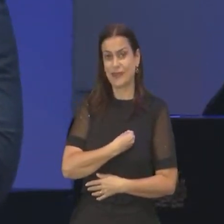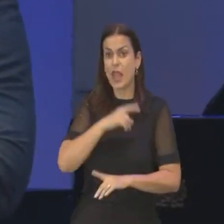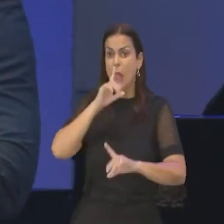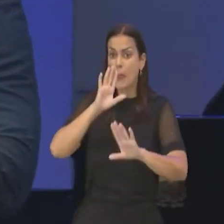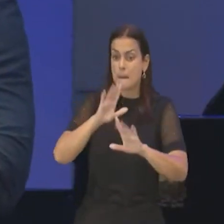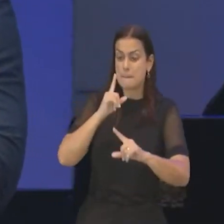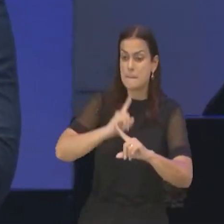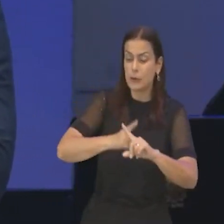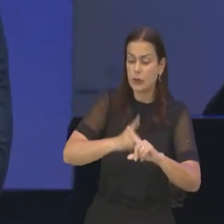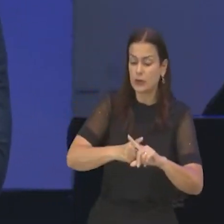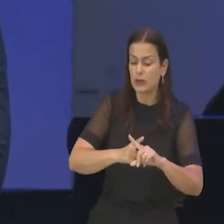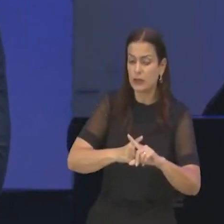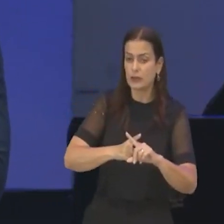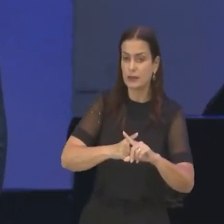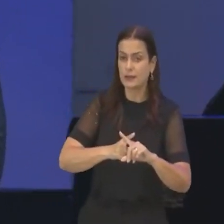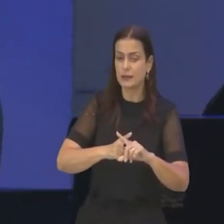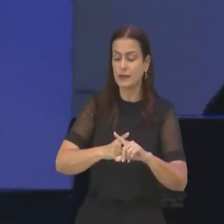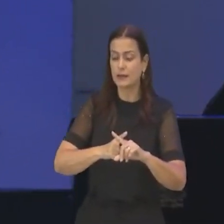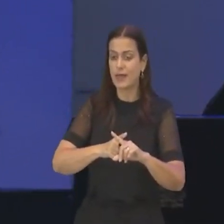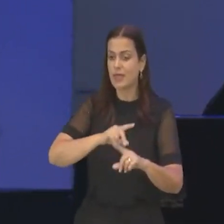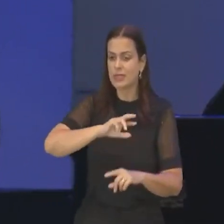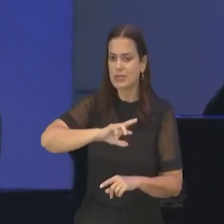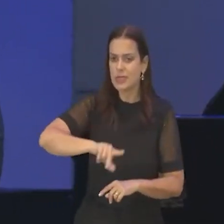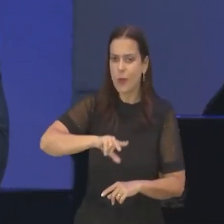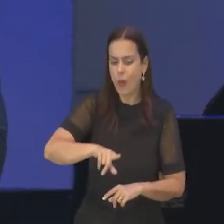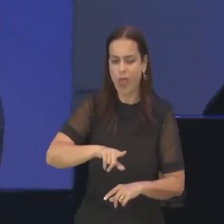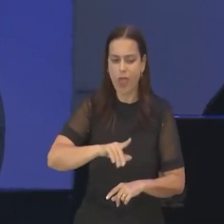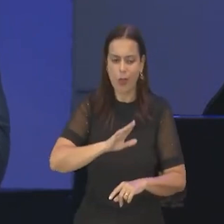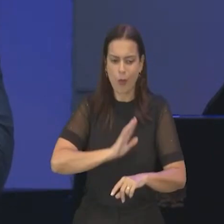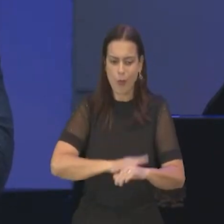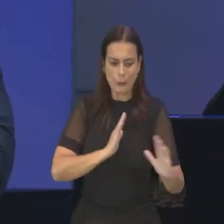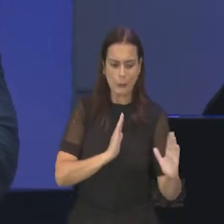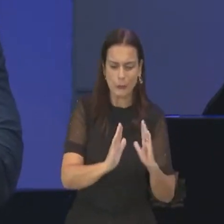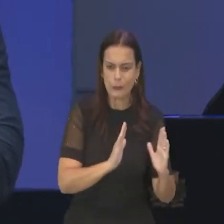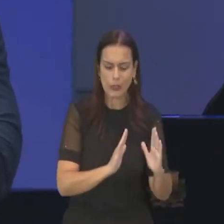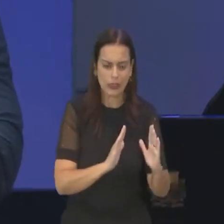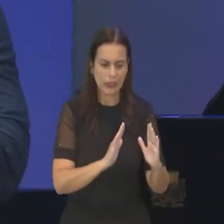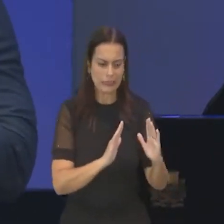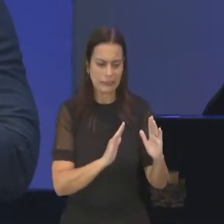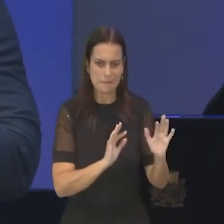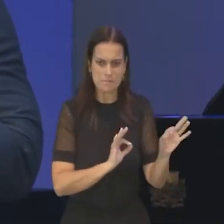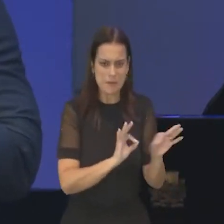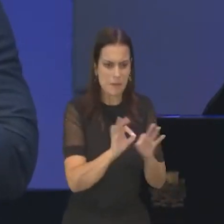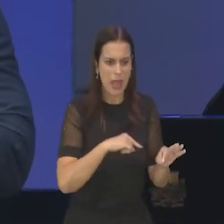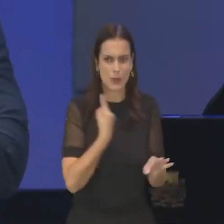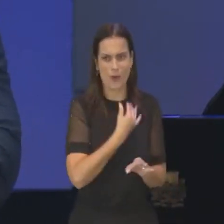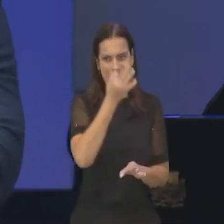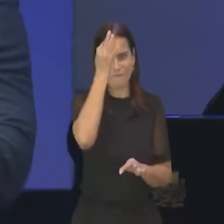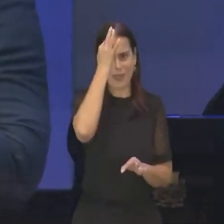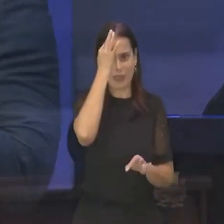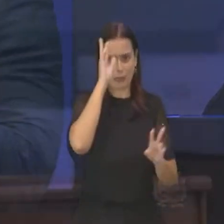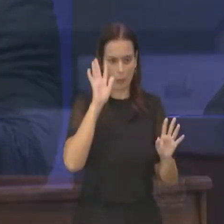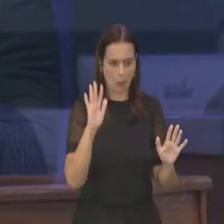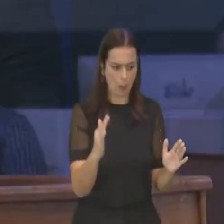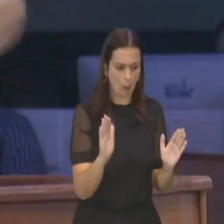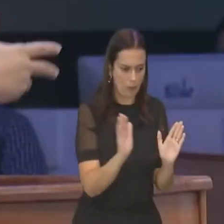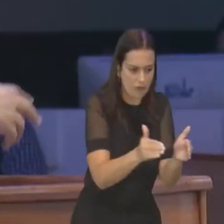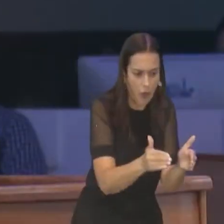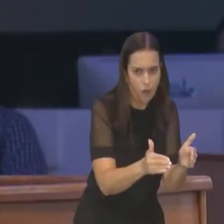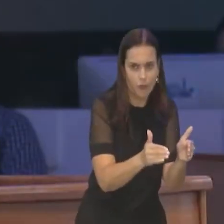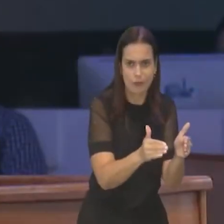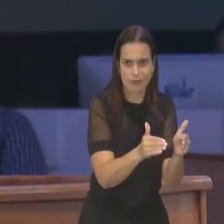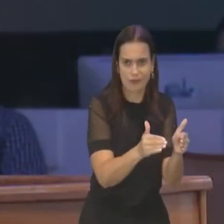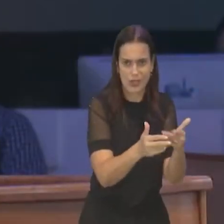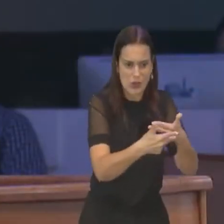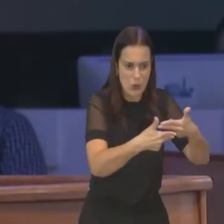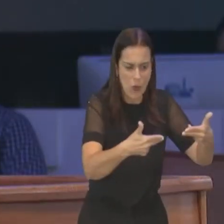Porque não são as circunstâncias que devem moldar a nossa fé. Não devemos